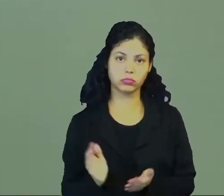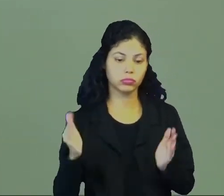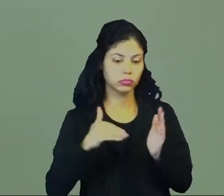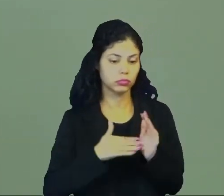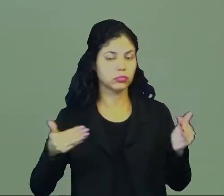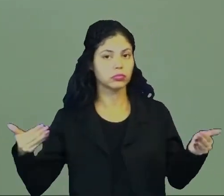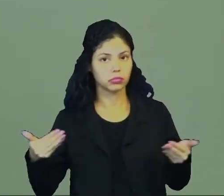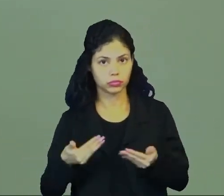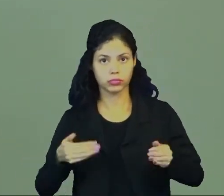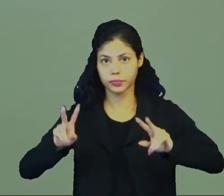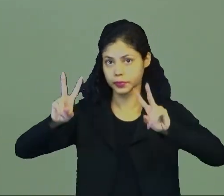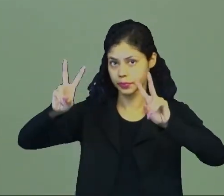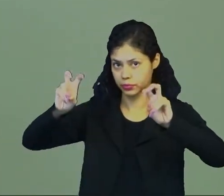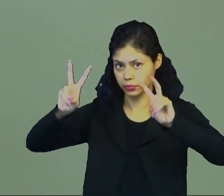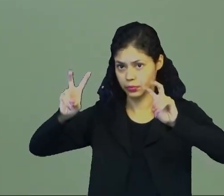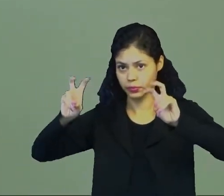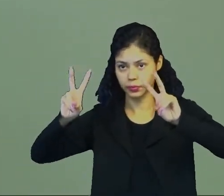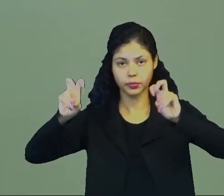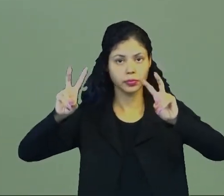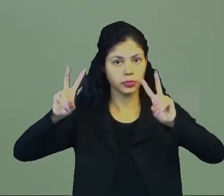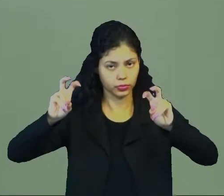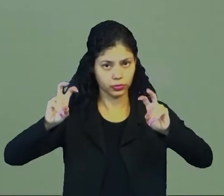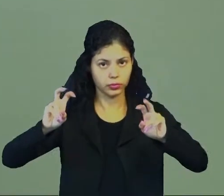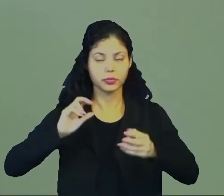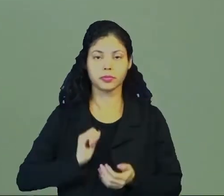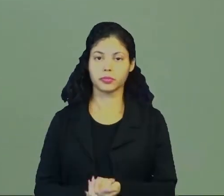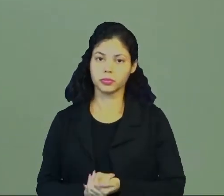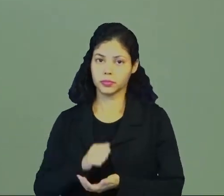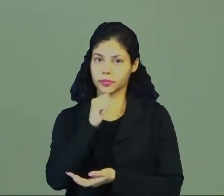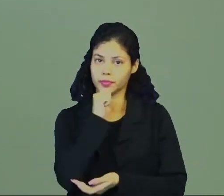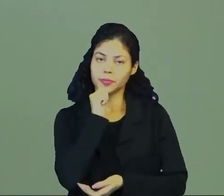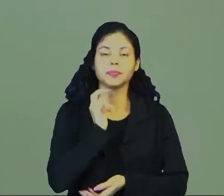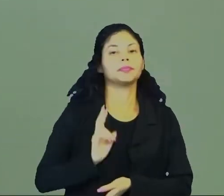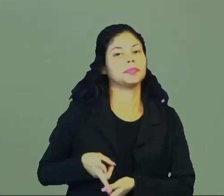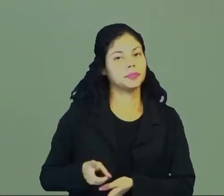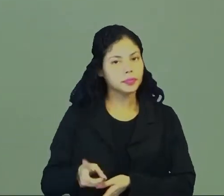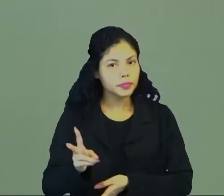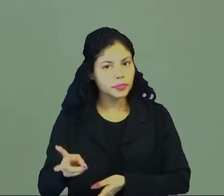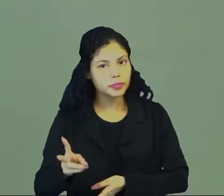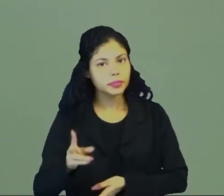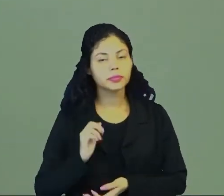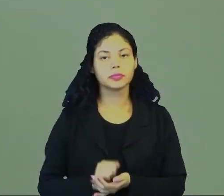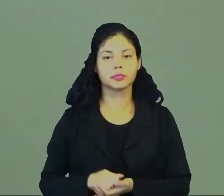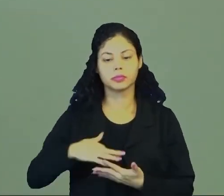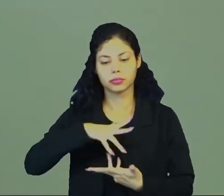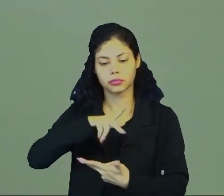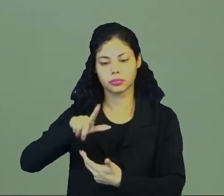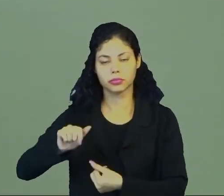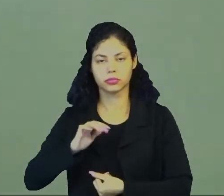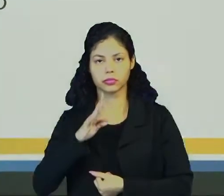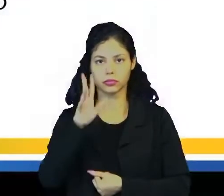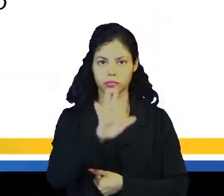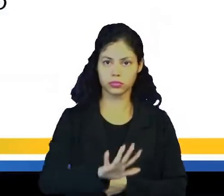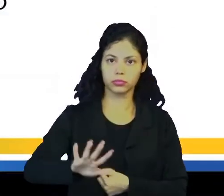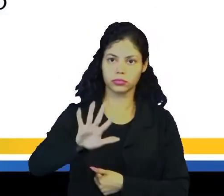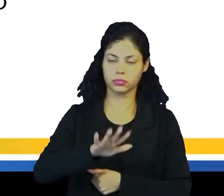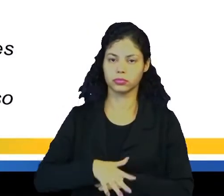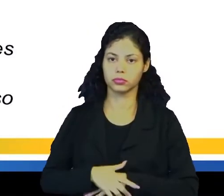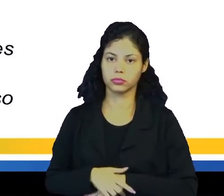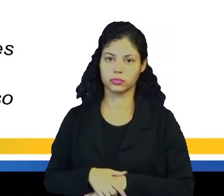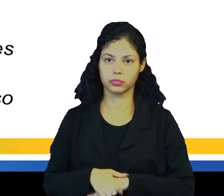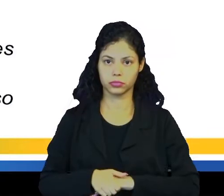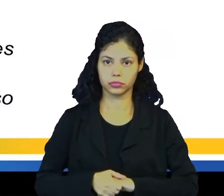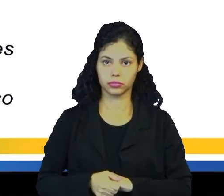até hoje, esse termo, essa definição de biodiversidade, ela continua no planeta inteiro.